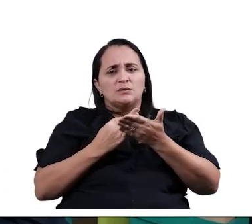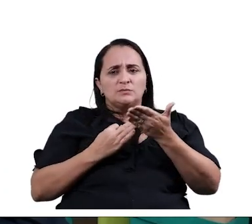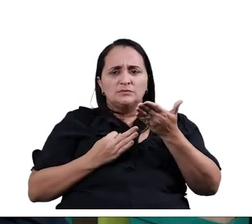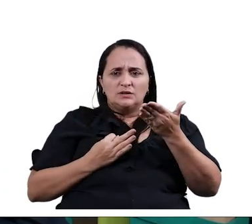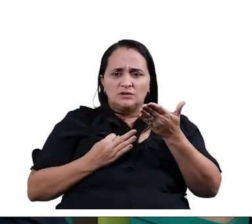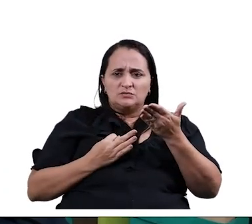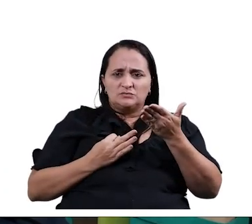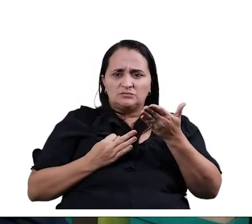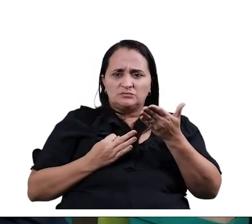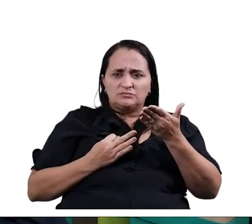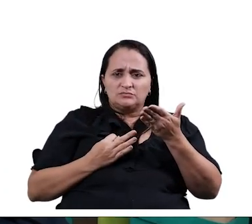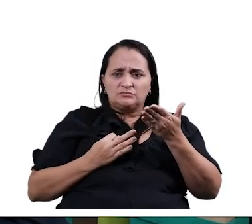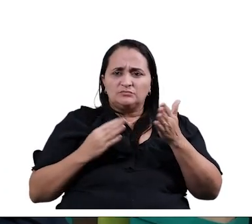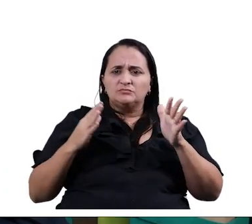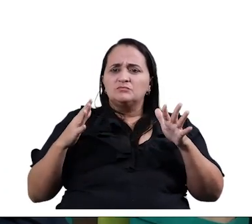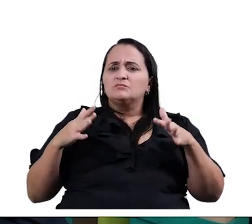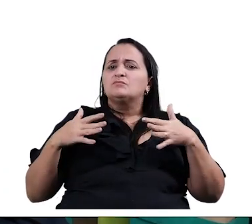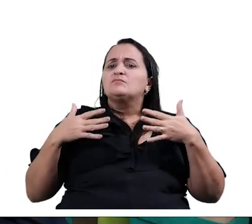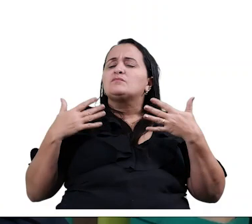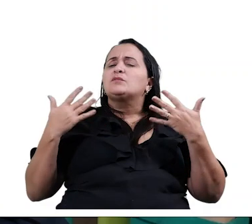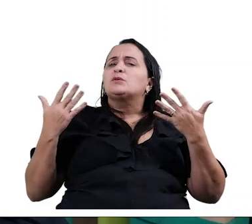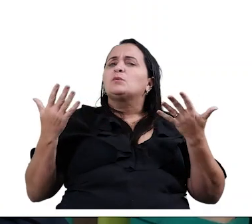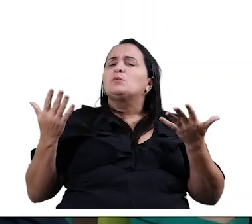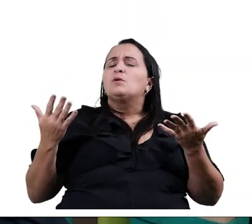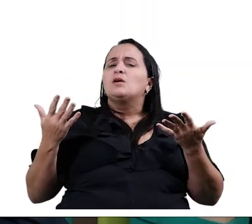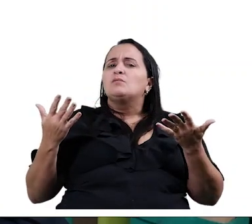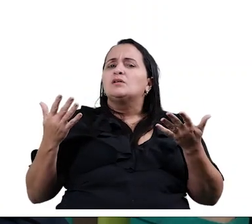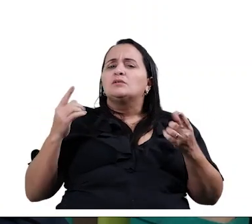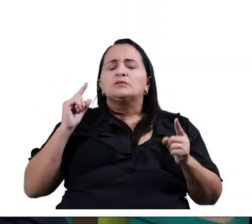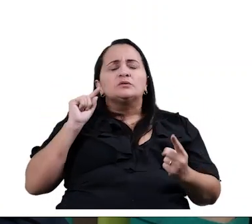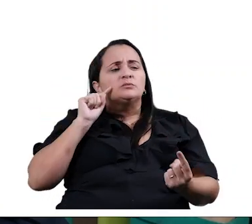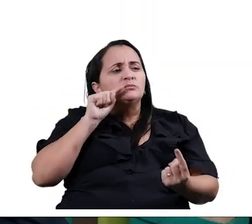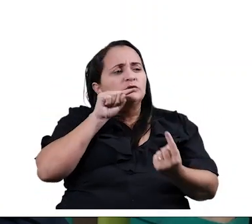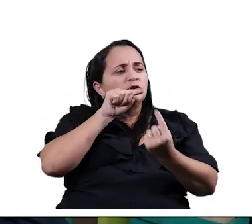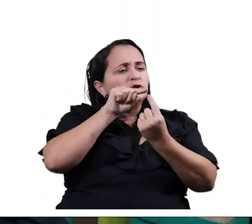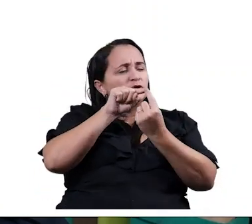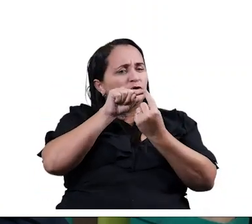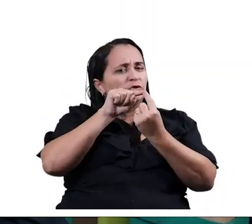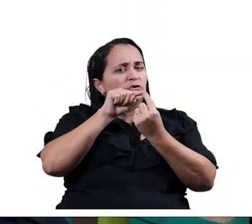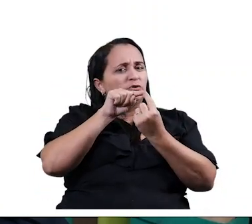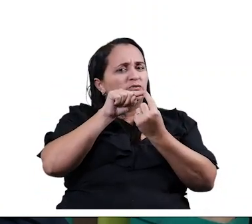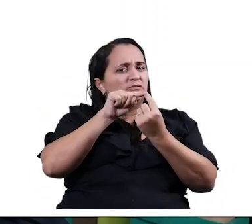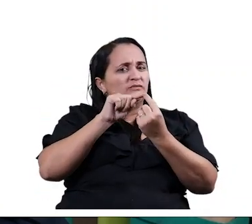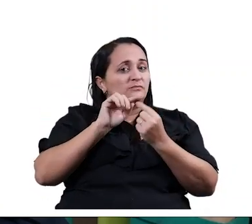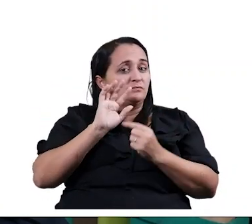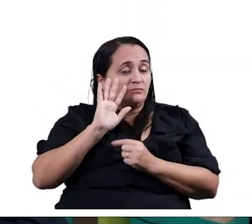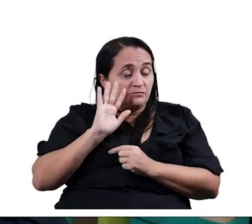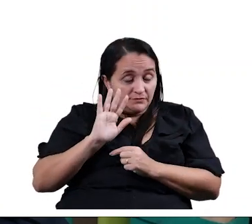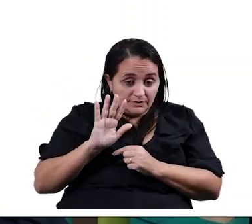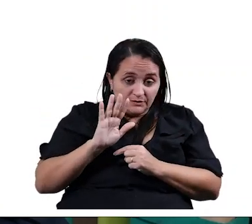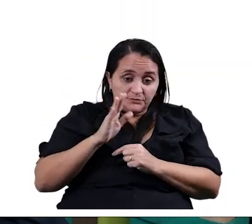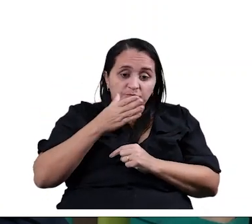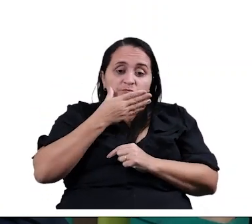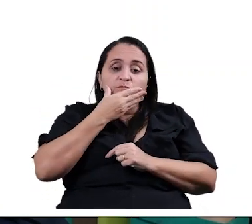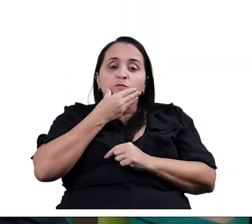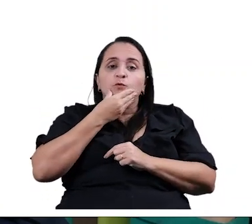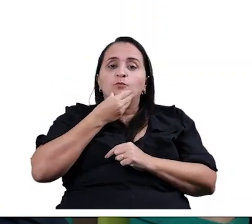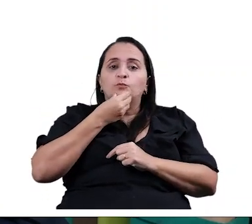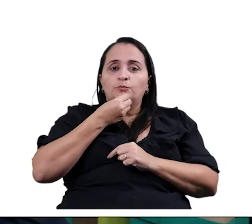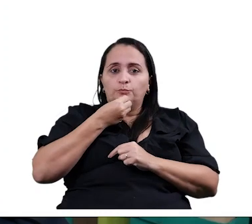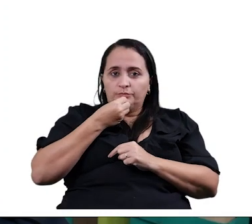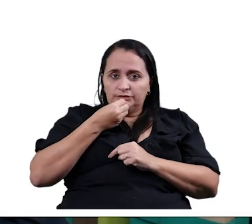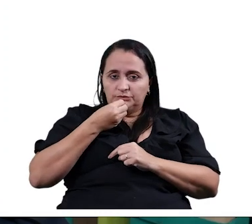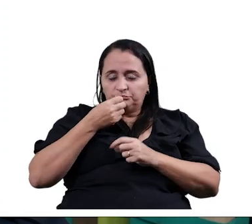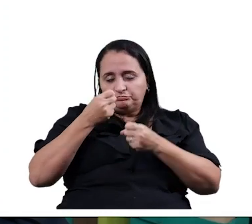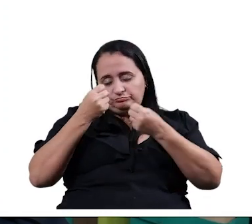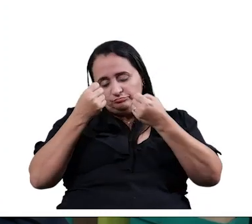Qual a finalidade? O autor, quando escreveu sobre a vida de Oscar, ele